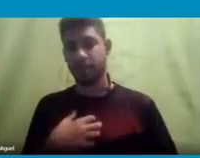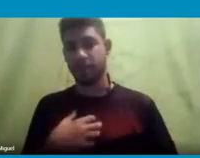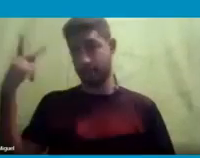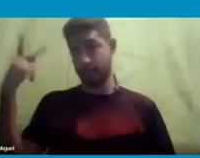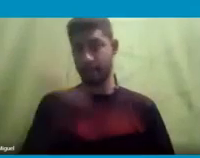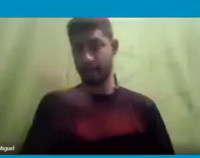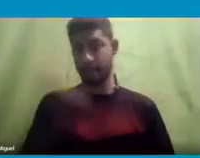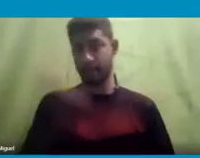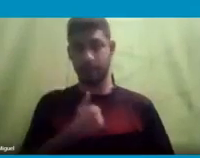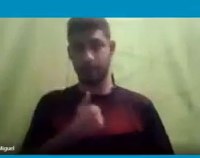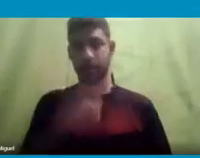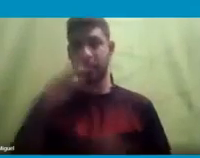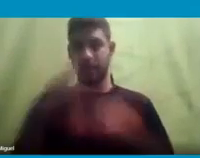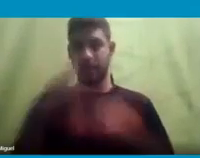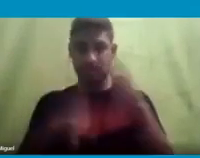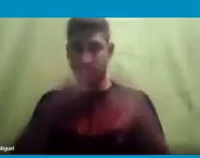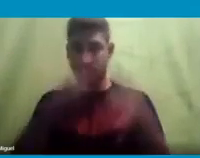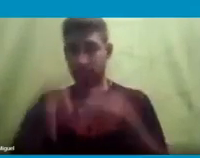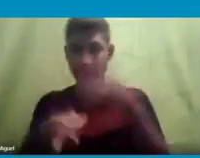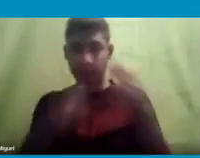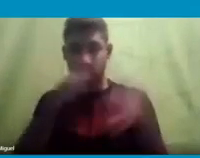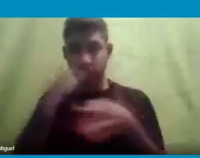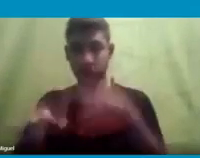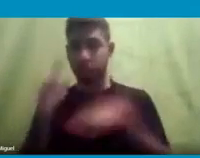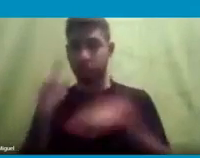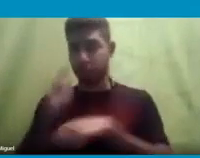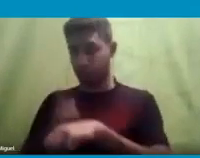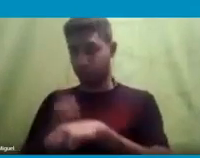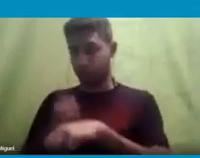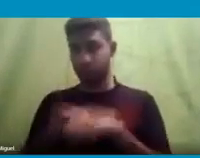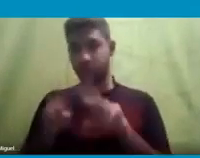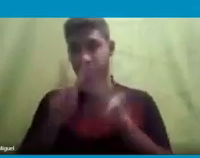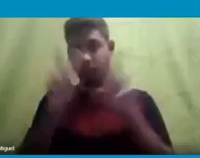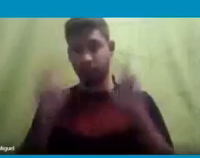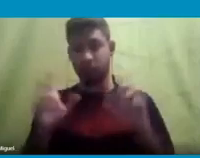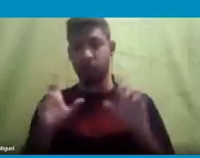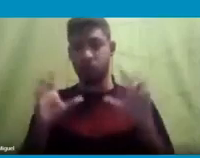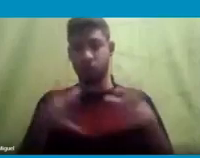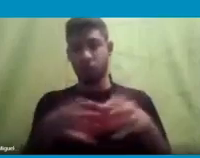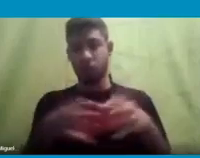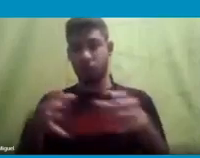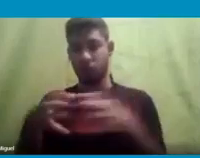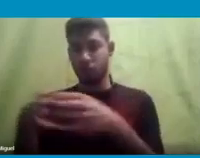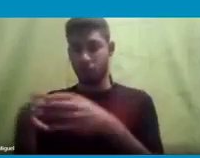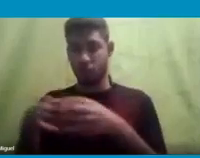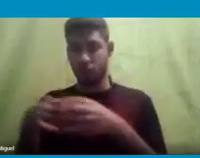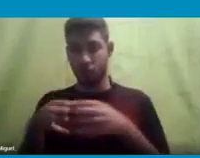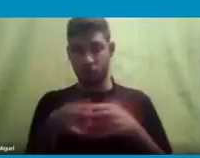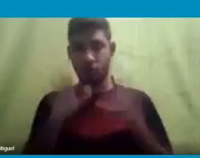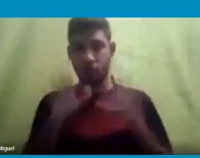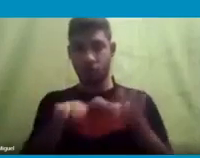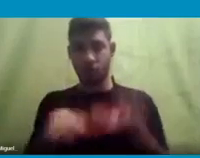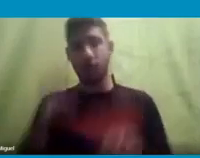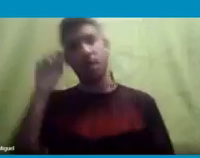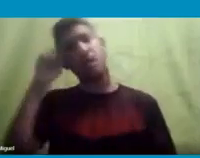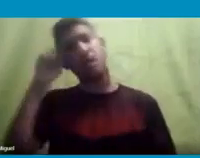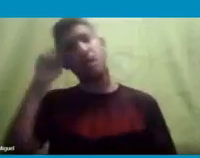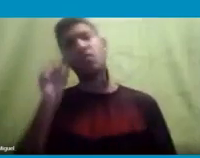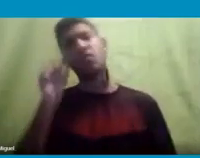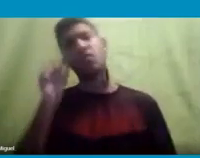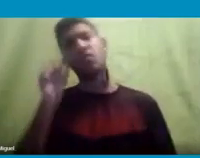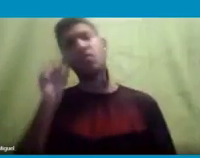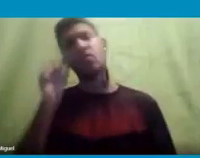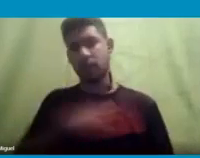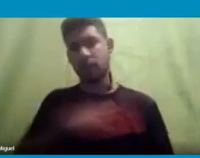feito críticas muito duras aos certos setores, né, do movimento negro. O que é que você